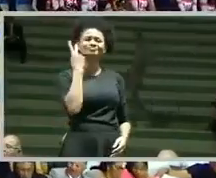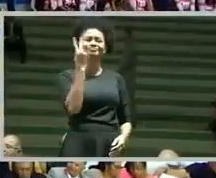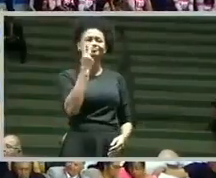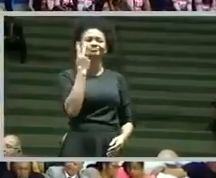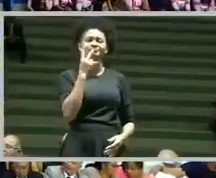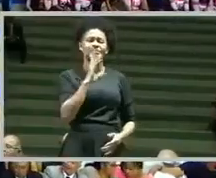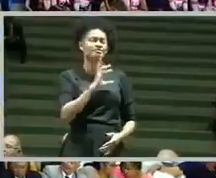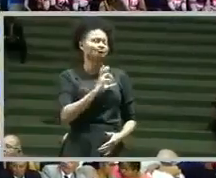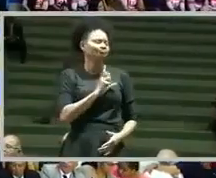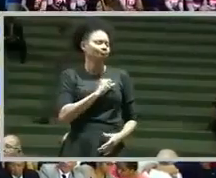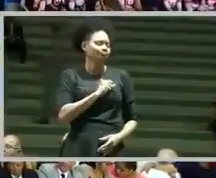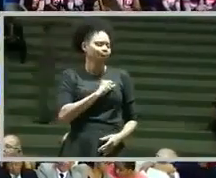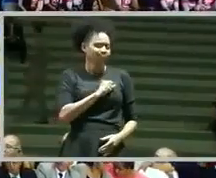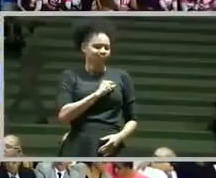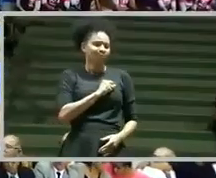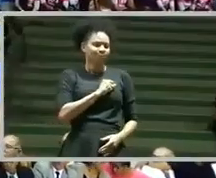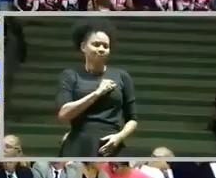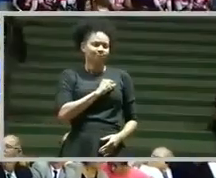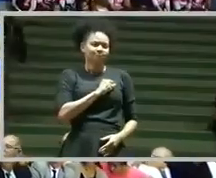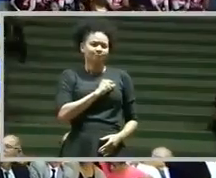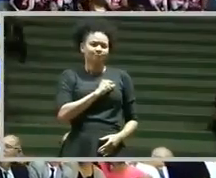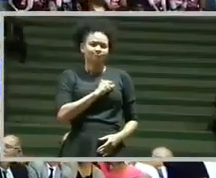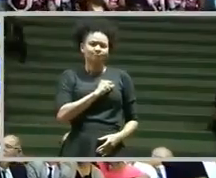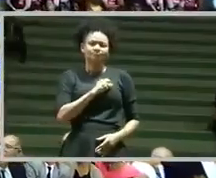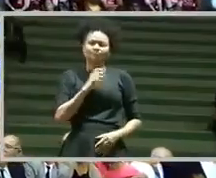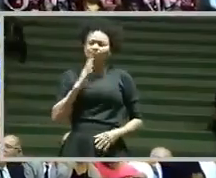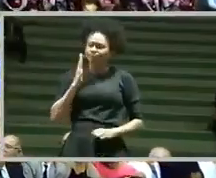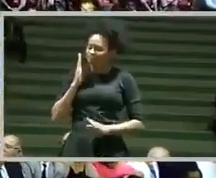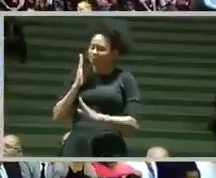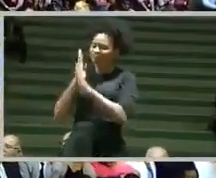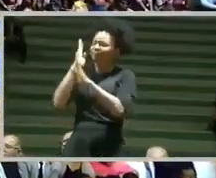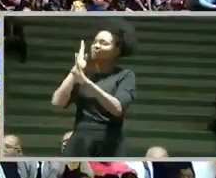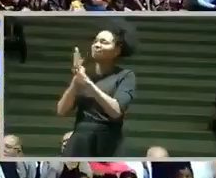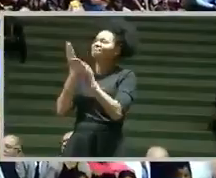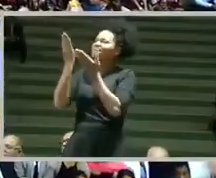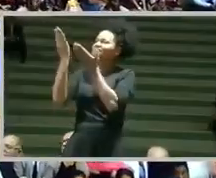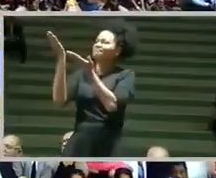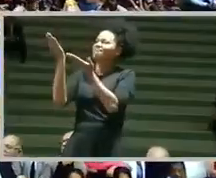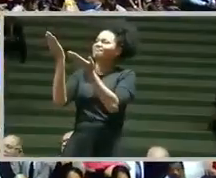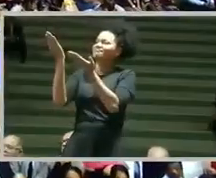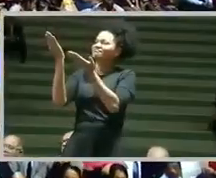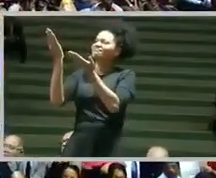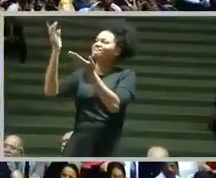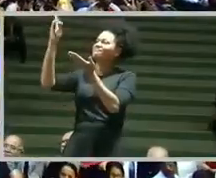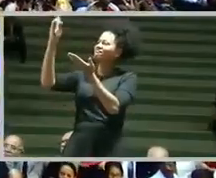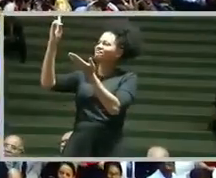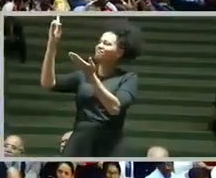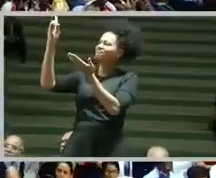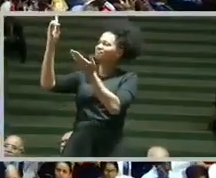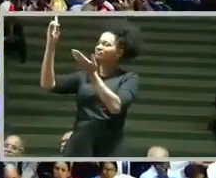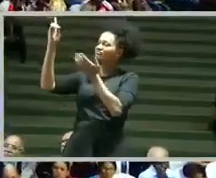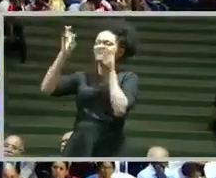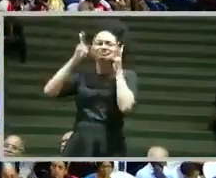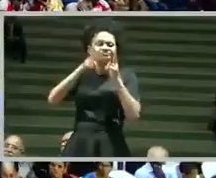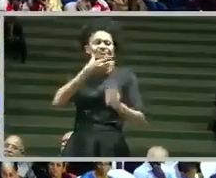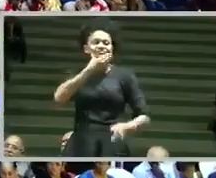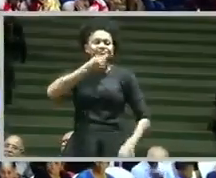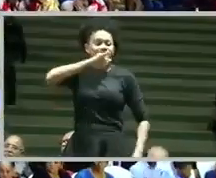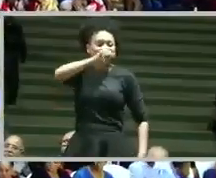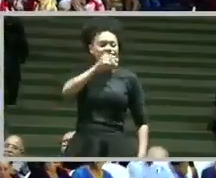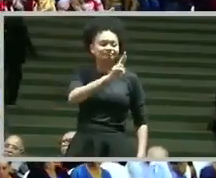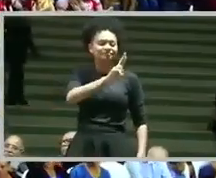Eu amo isso aqui. Eu te encontro nela. É igual Jeremias, o